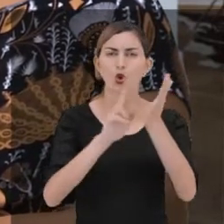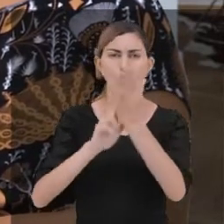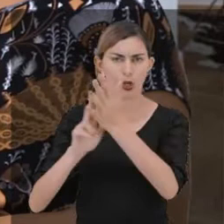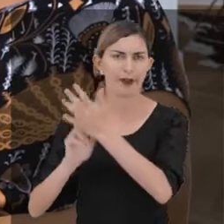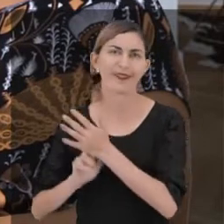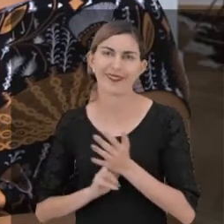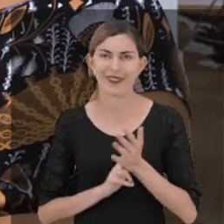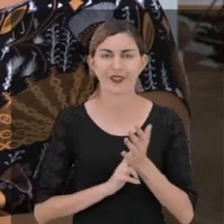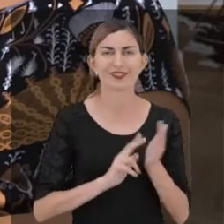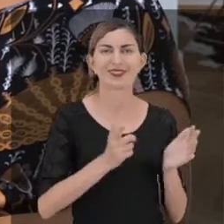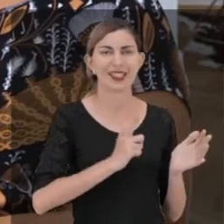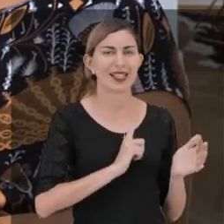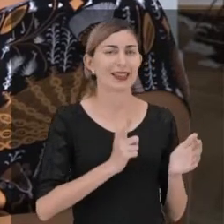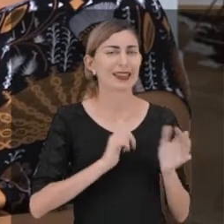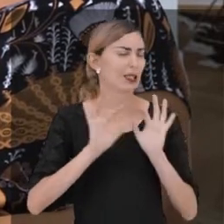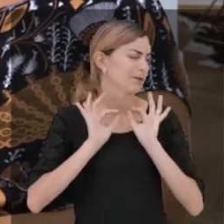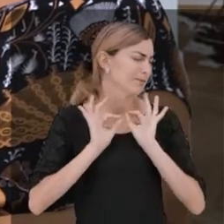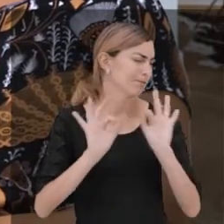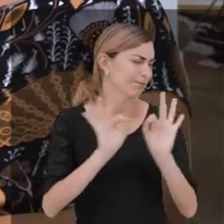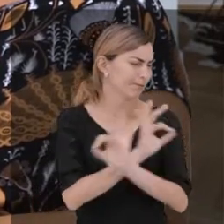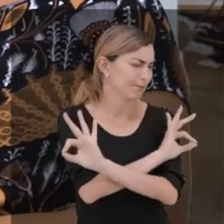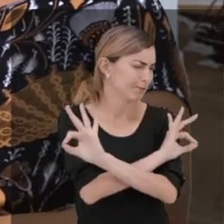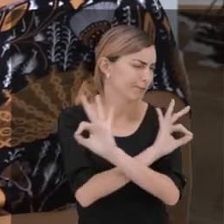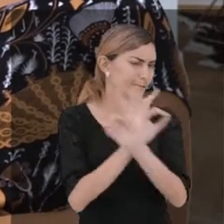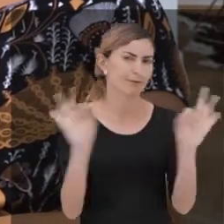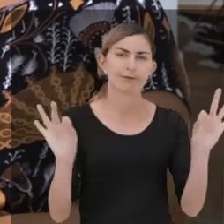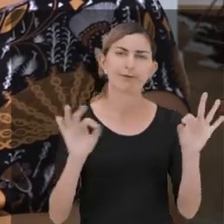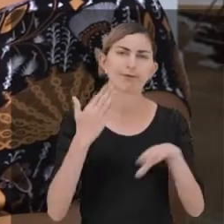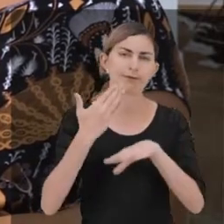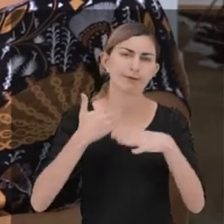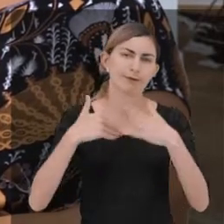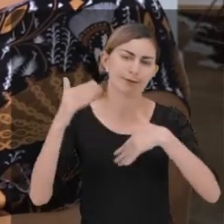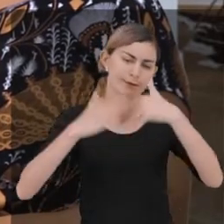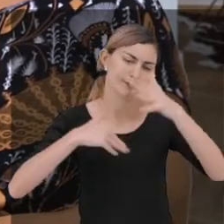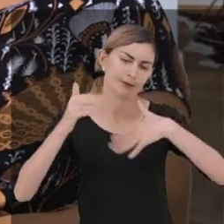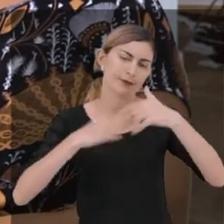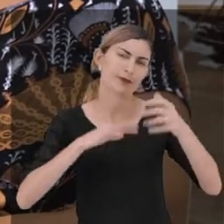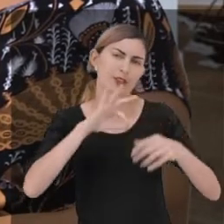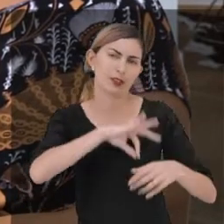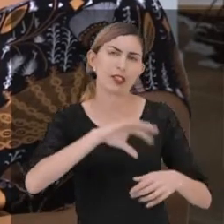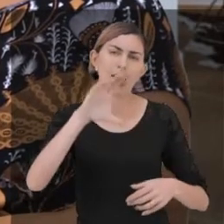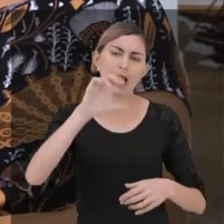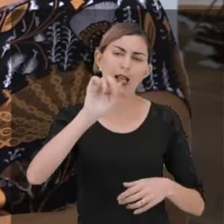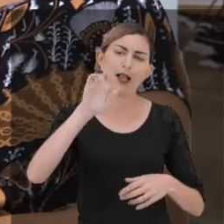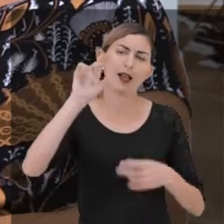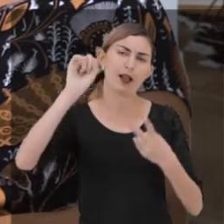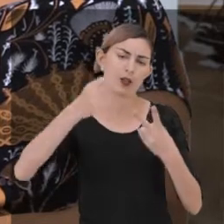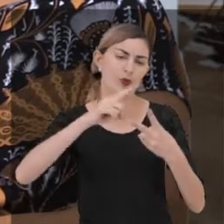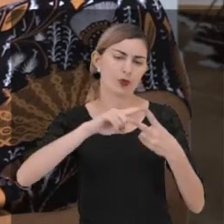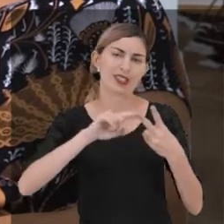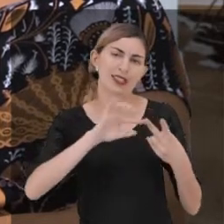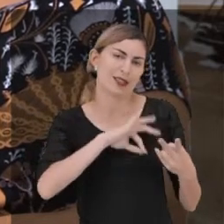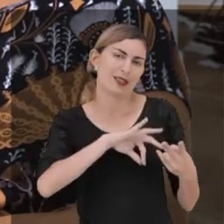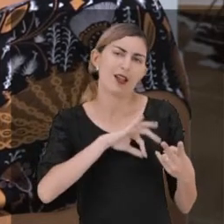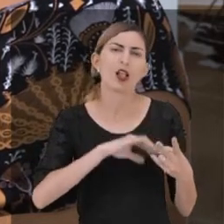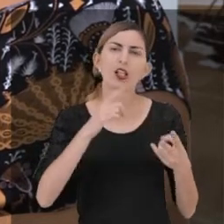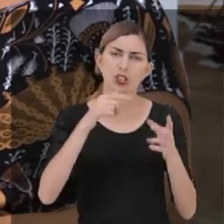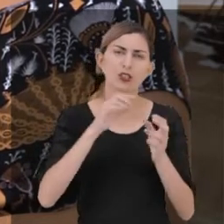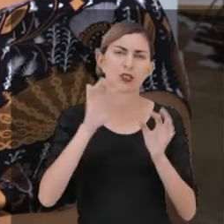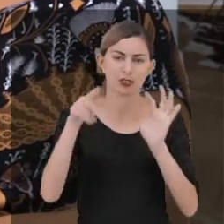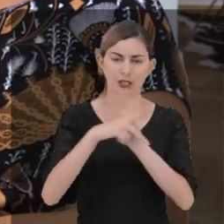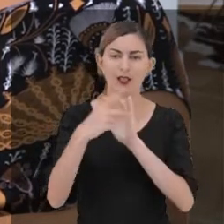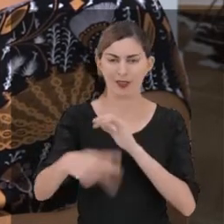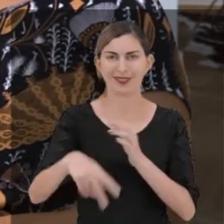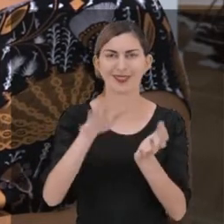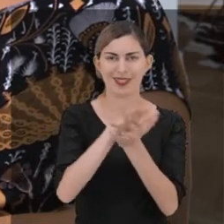Correios têm uma excelente qualificação na área de cargos e salários, inclusive na região